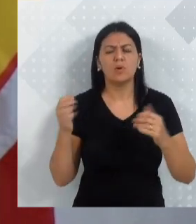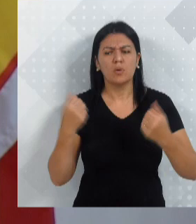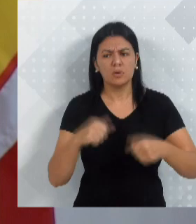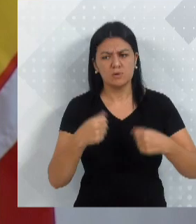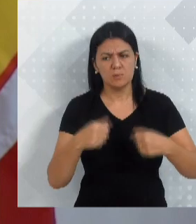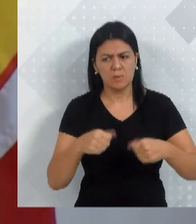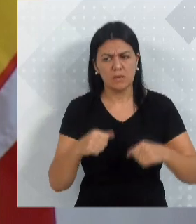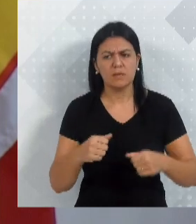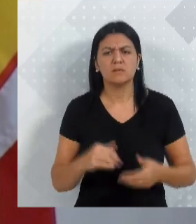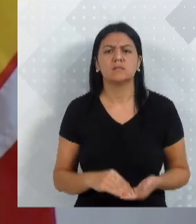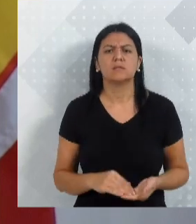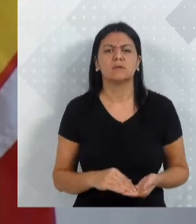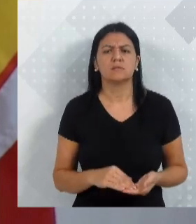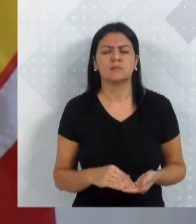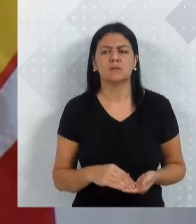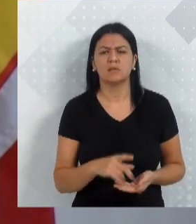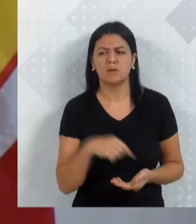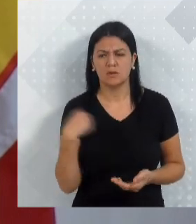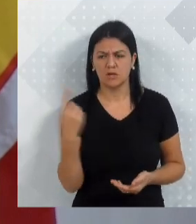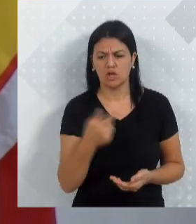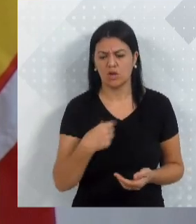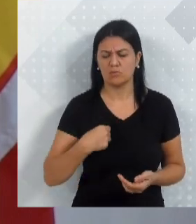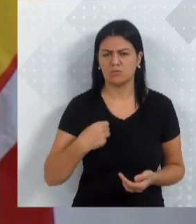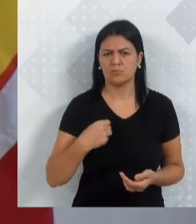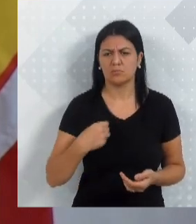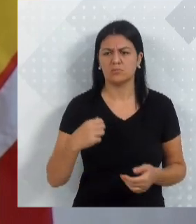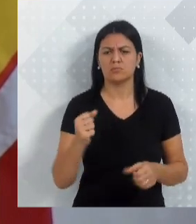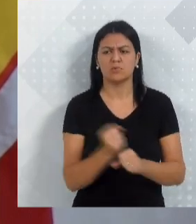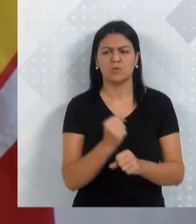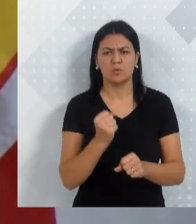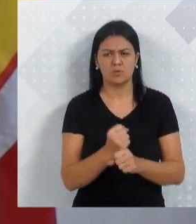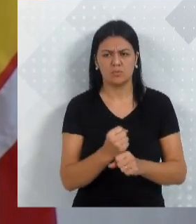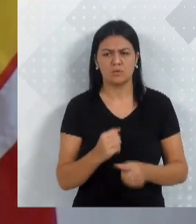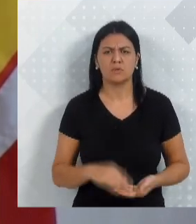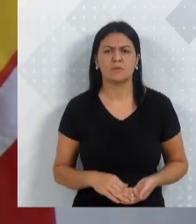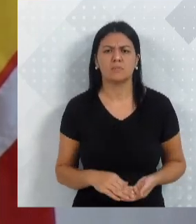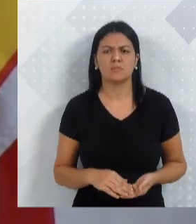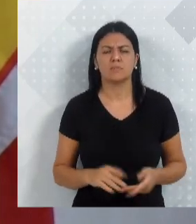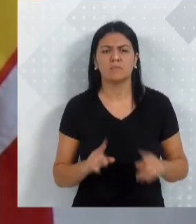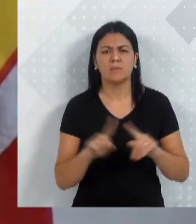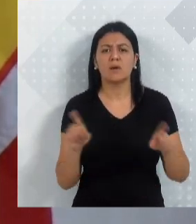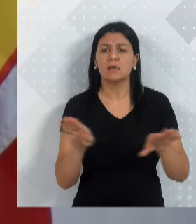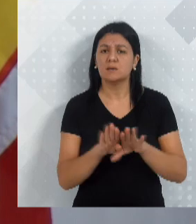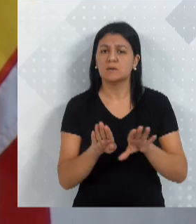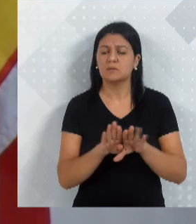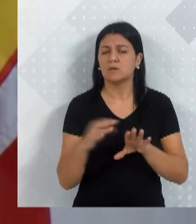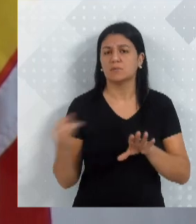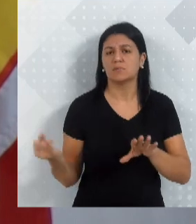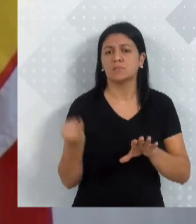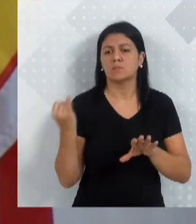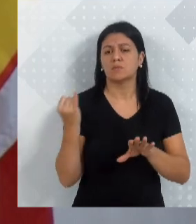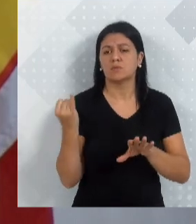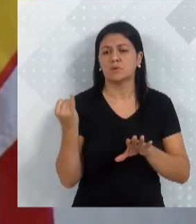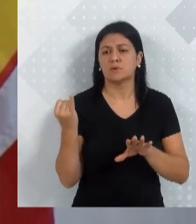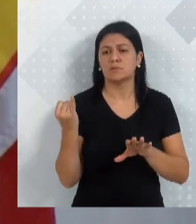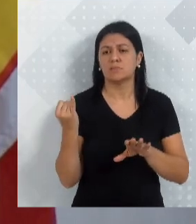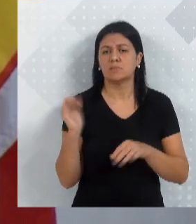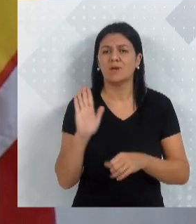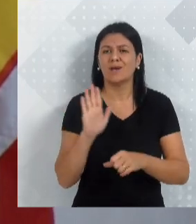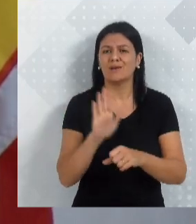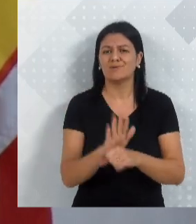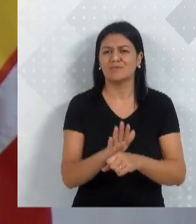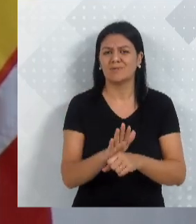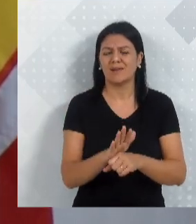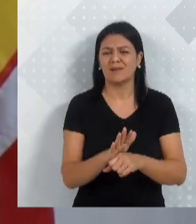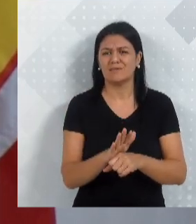obviamente, necessário, nós estamos dispostos a construir. Agora, também é importante, quem sabe, vereador Almir, ajudar nesse processo